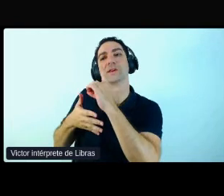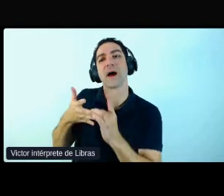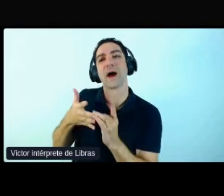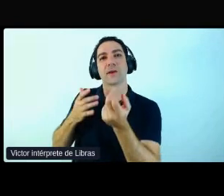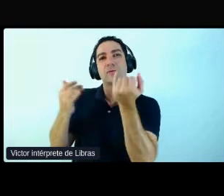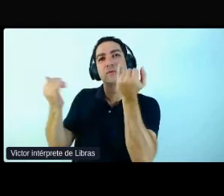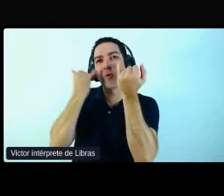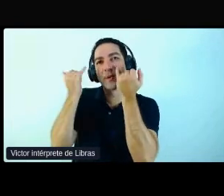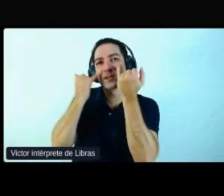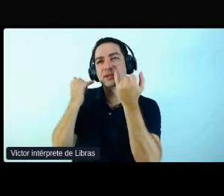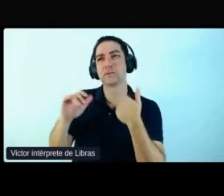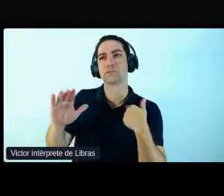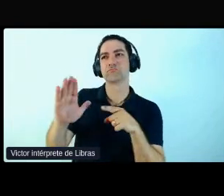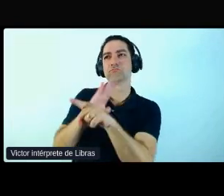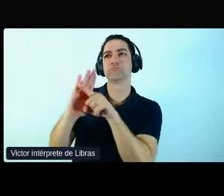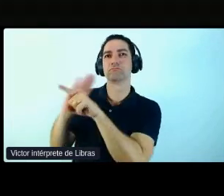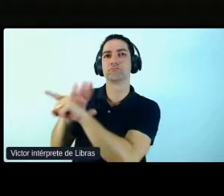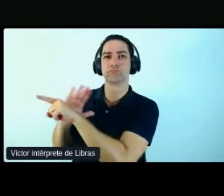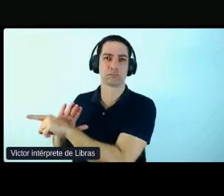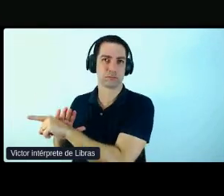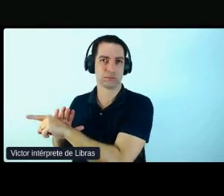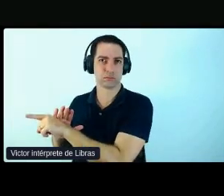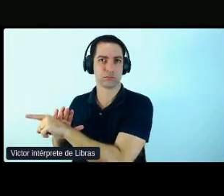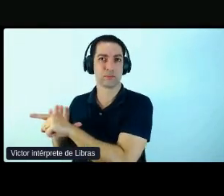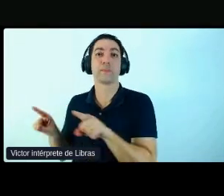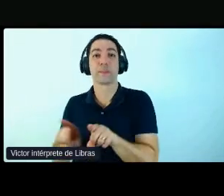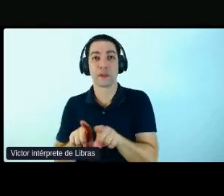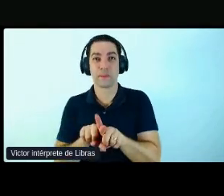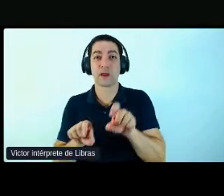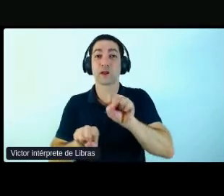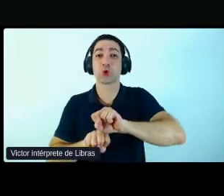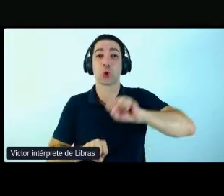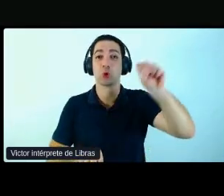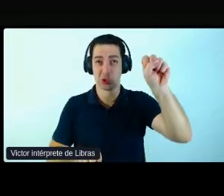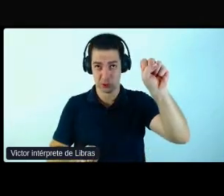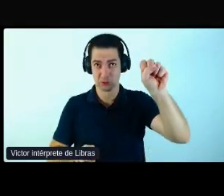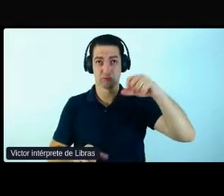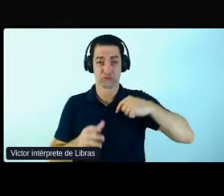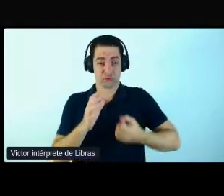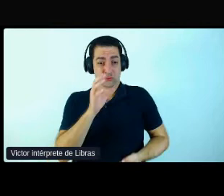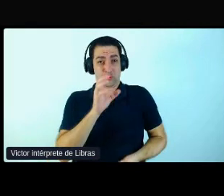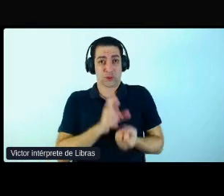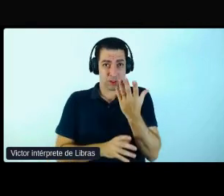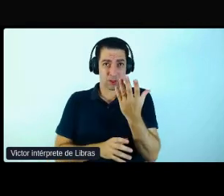soluções que a gente cria a partir disso. Sim.